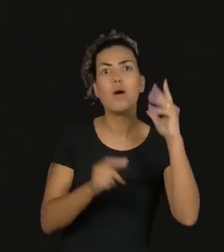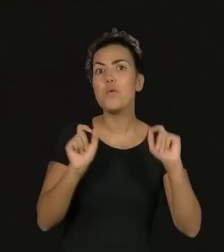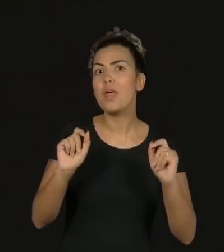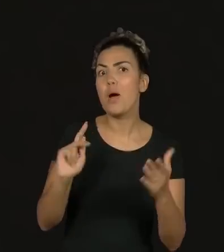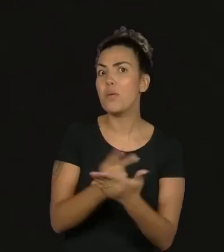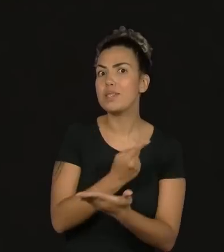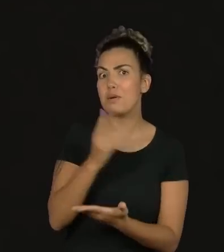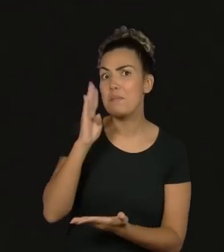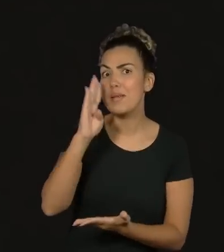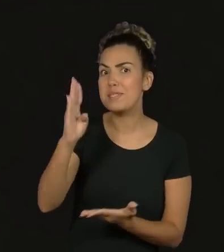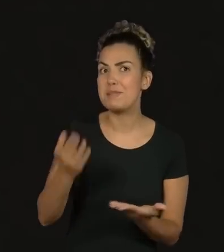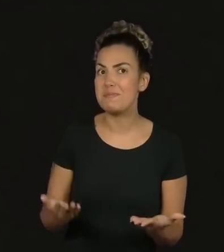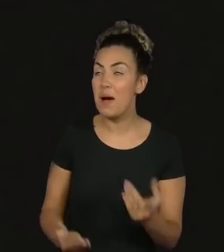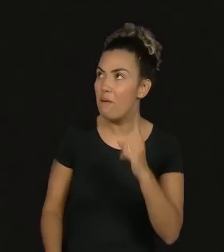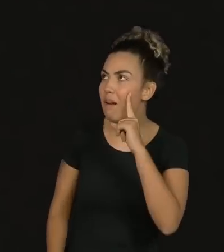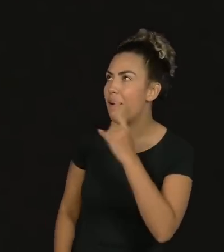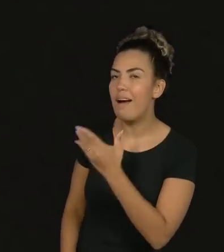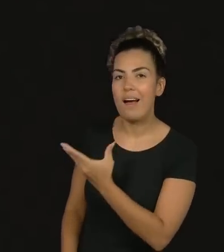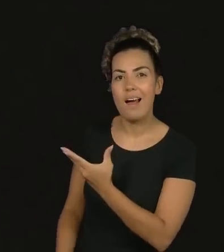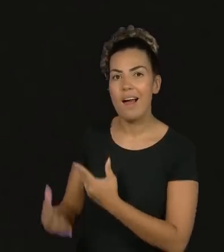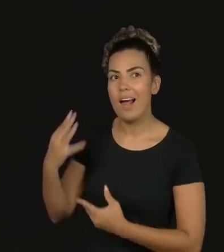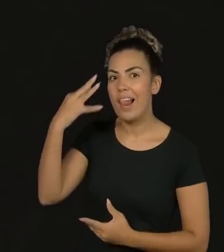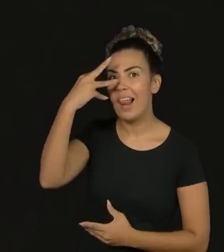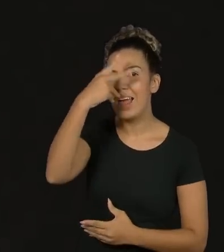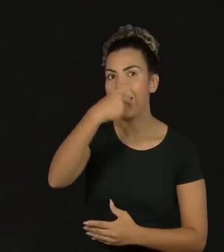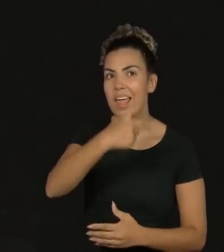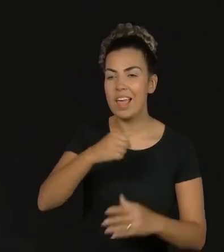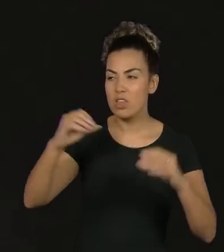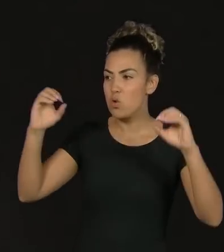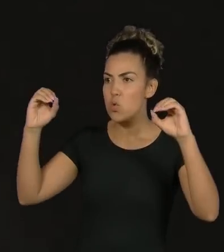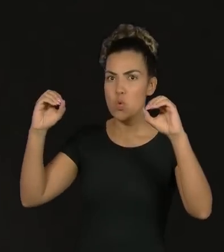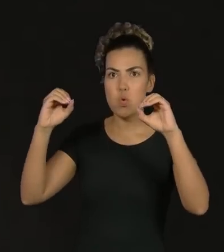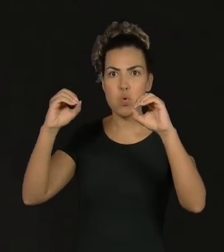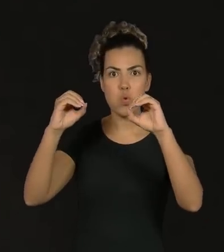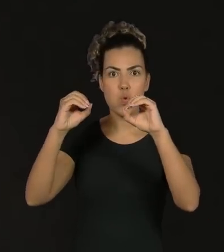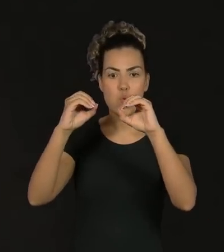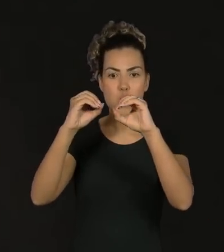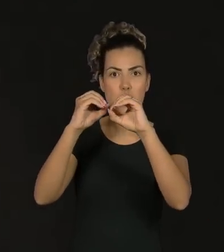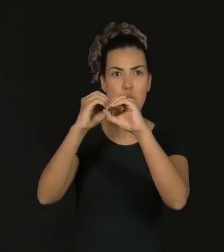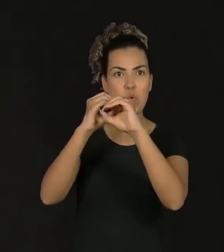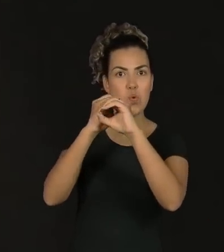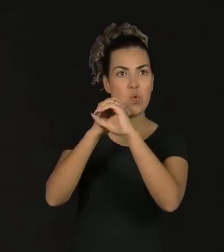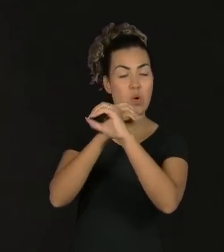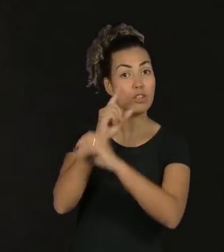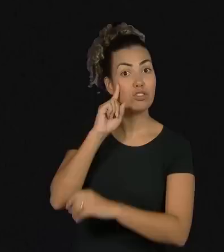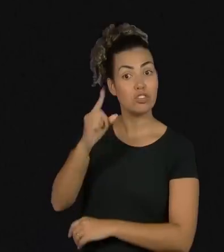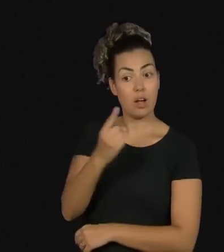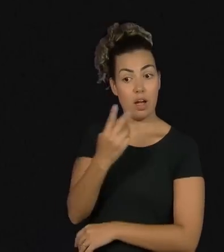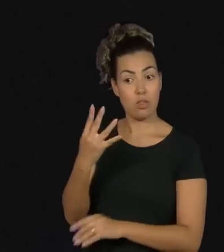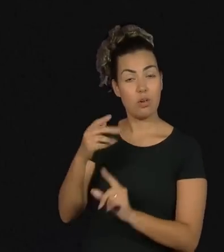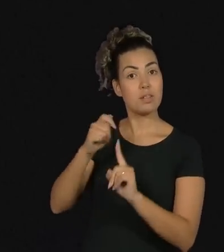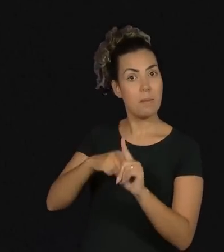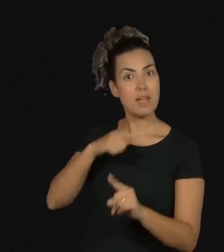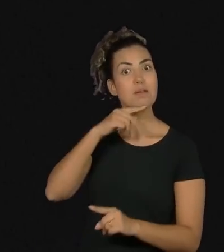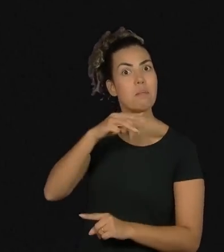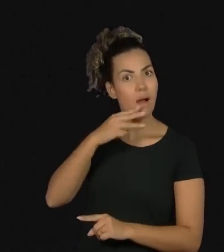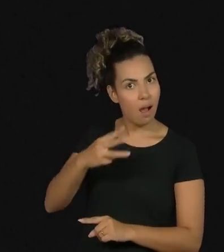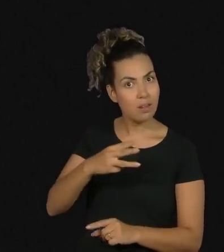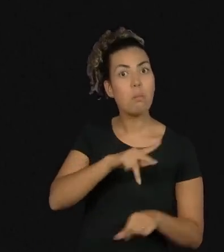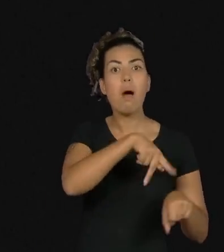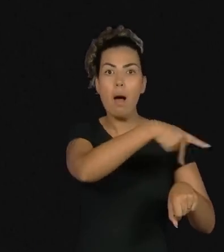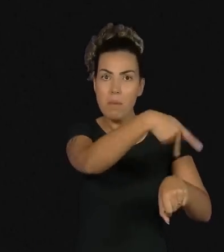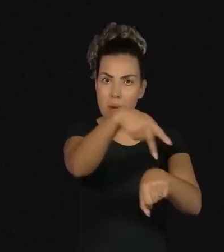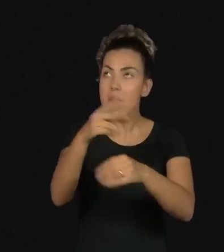O espetáculo do eclipse lunar total foi visível na madrugada de 14 de março em diversos